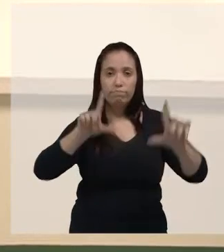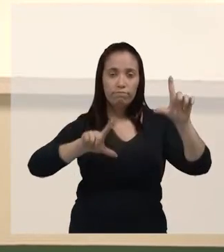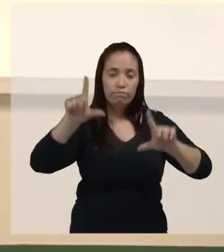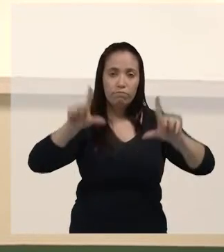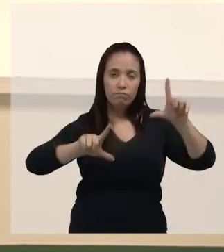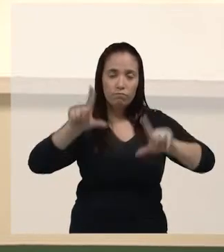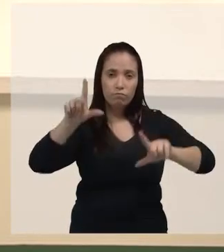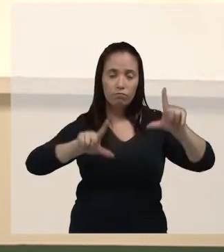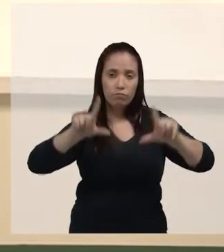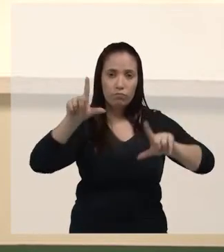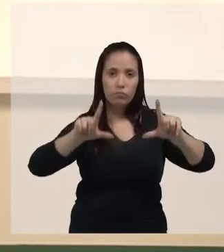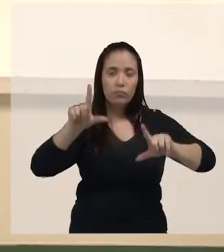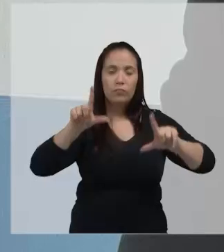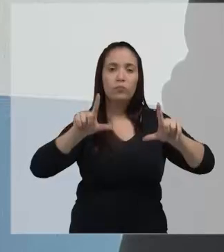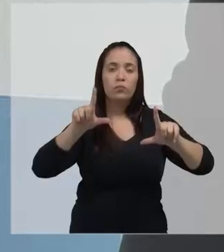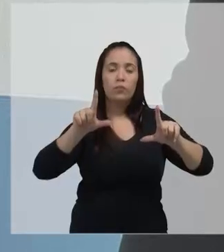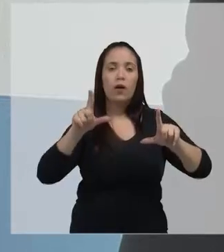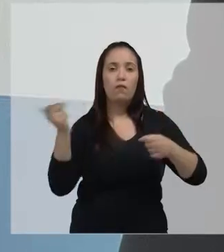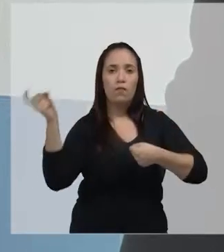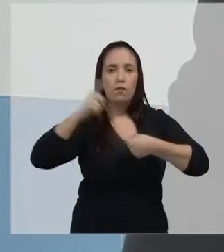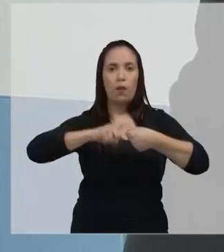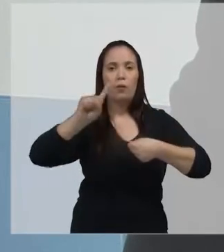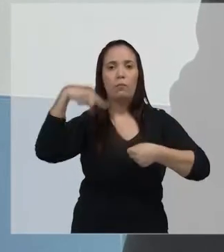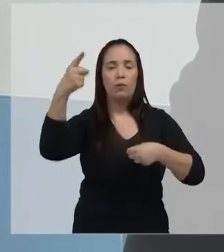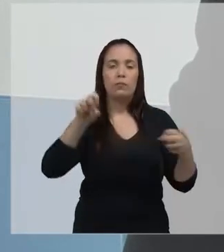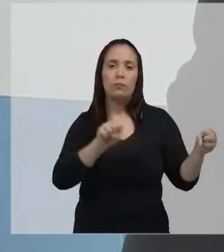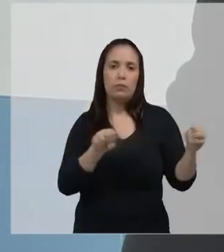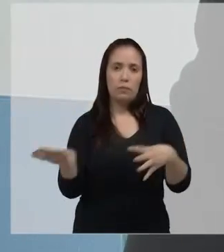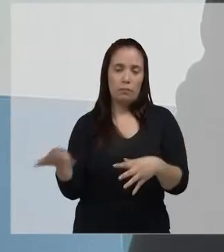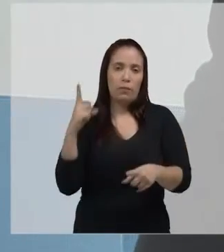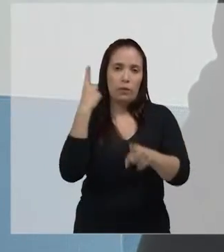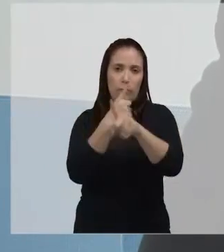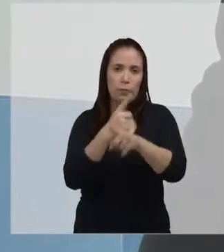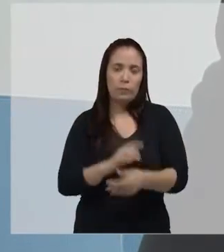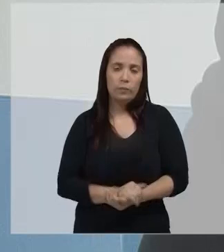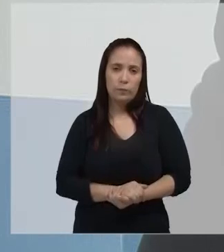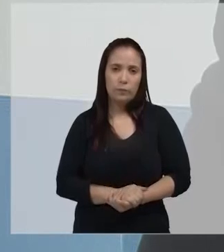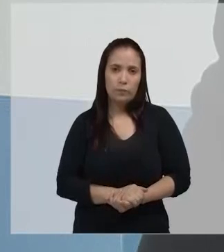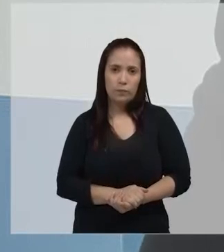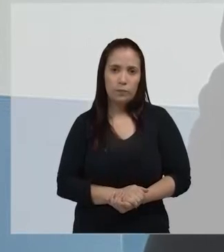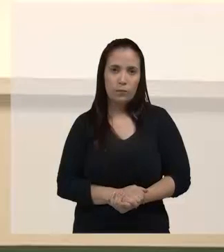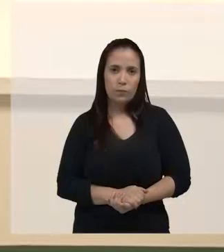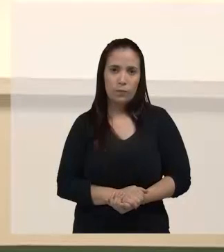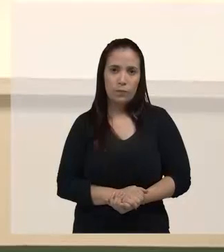assinante, a audiência, e eu volto na próxima semana, se Deus quiser. Até lá.